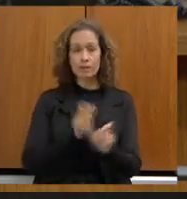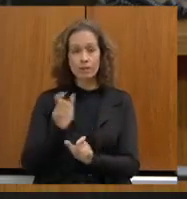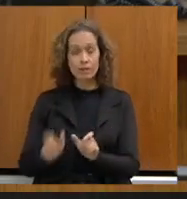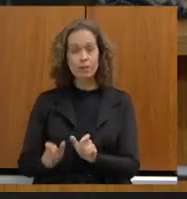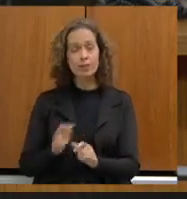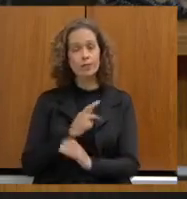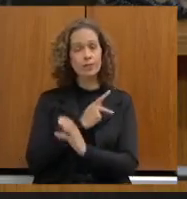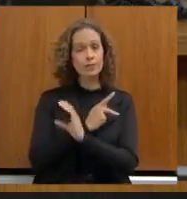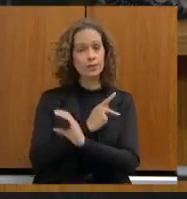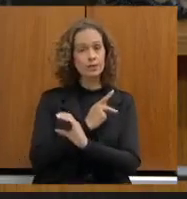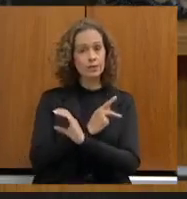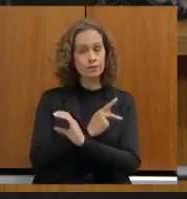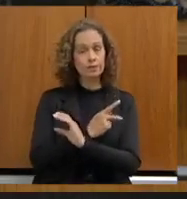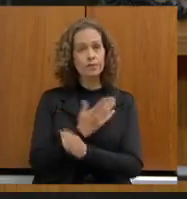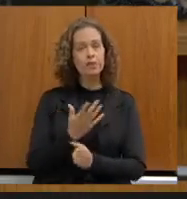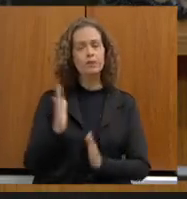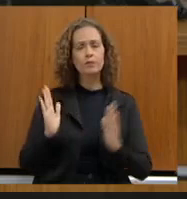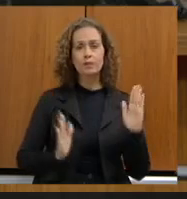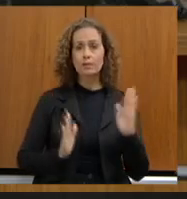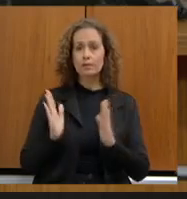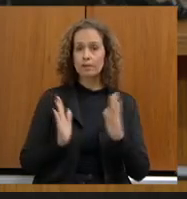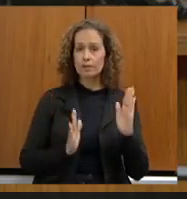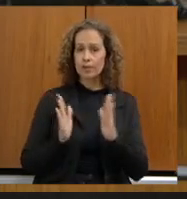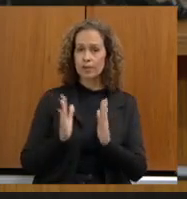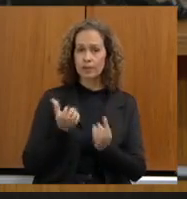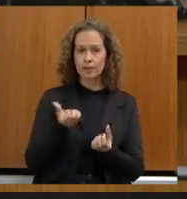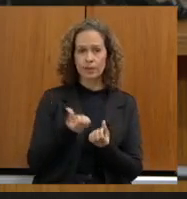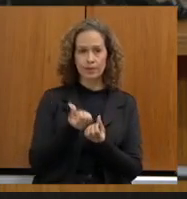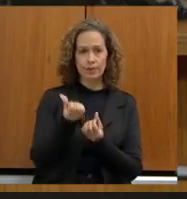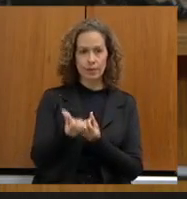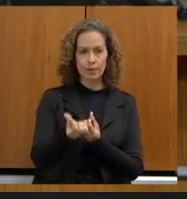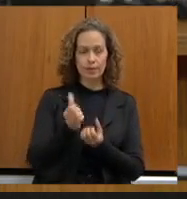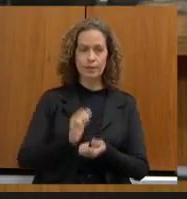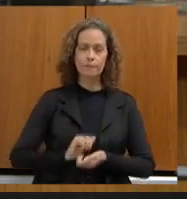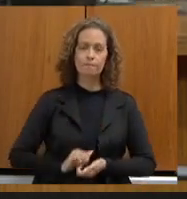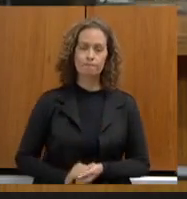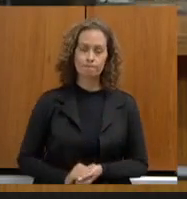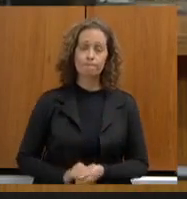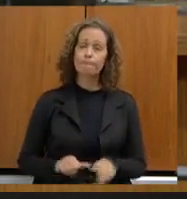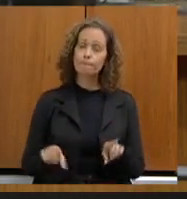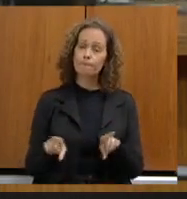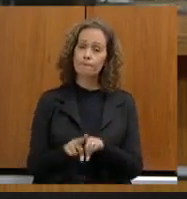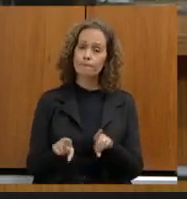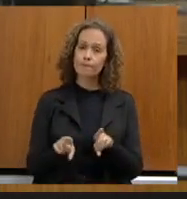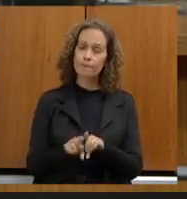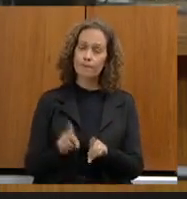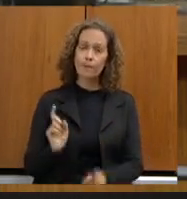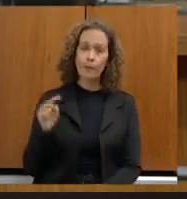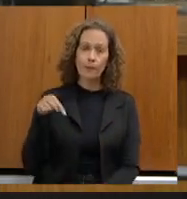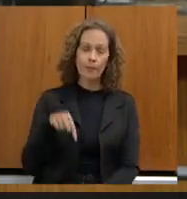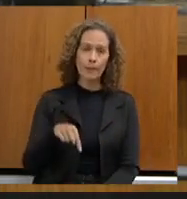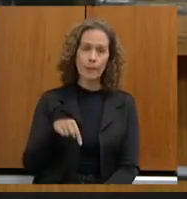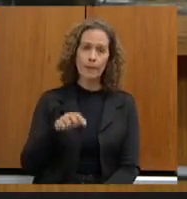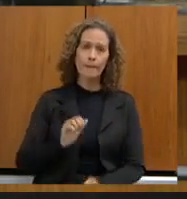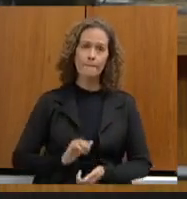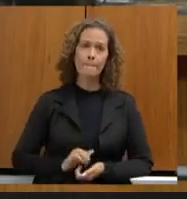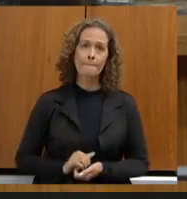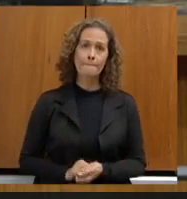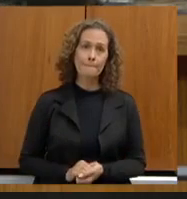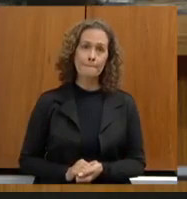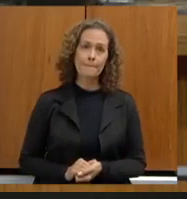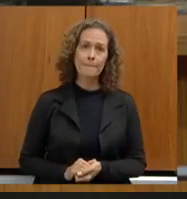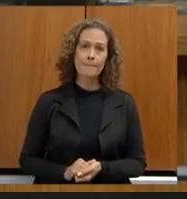Civil ao longo deste semestre e da mesma linha aqui e